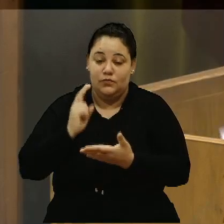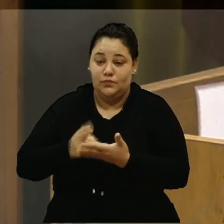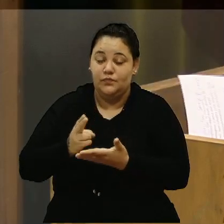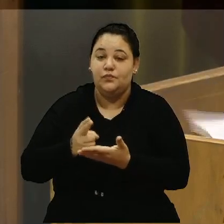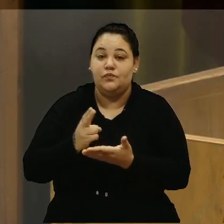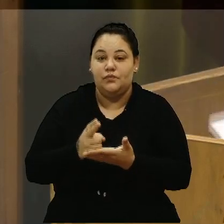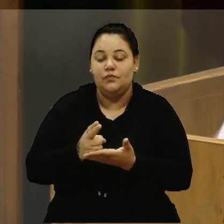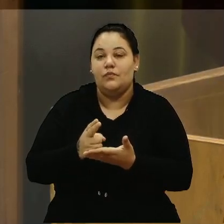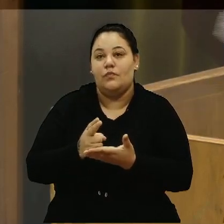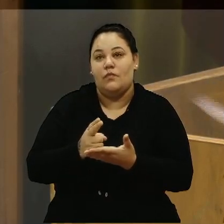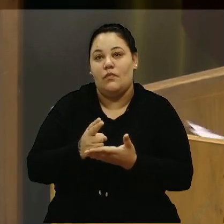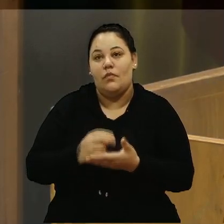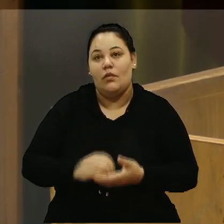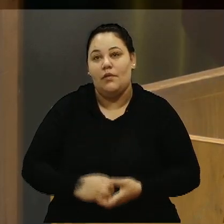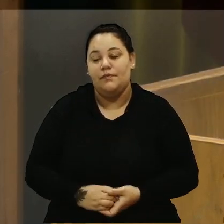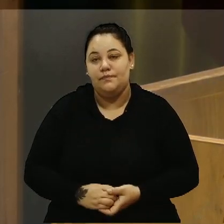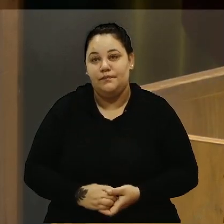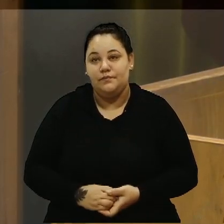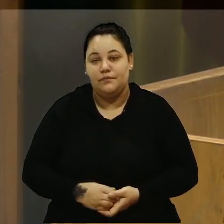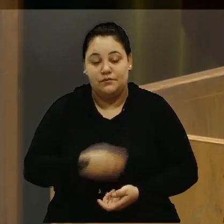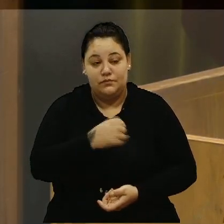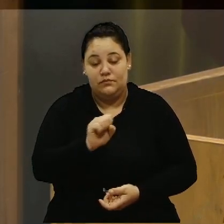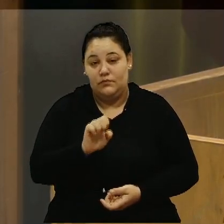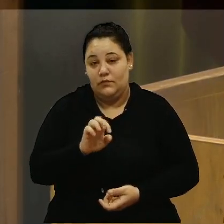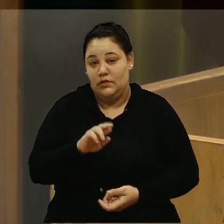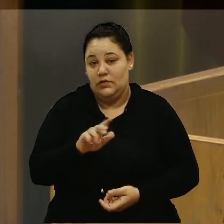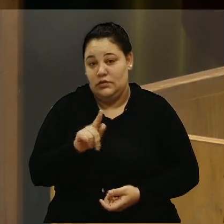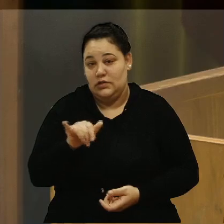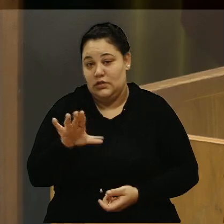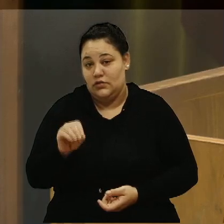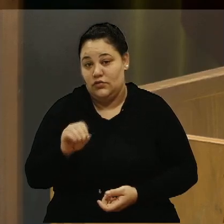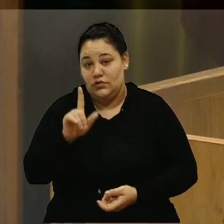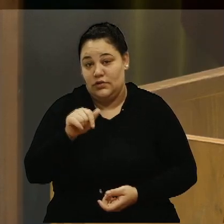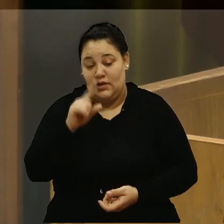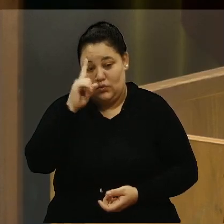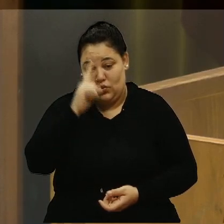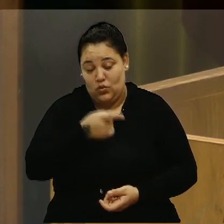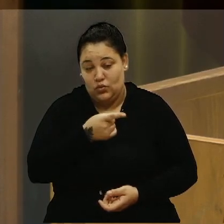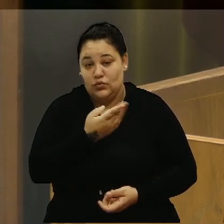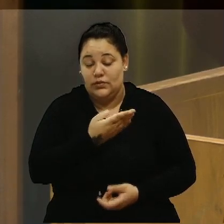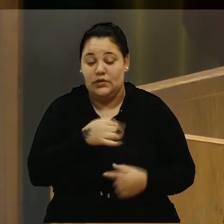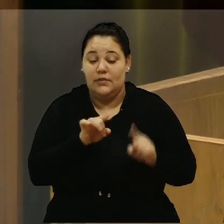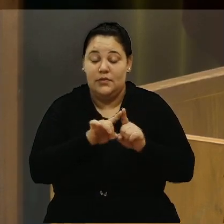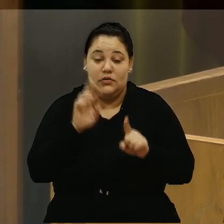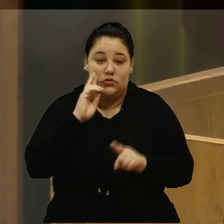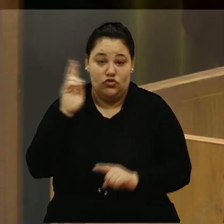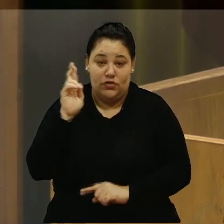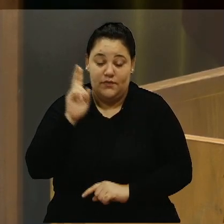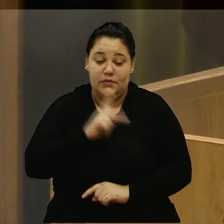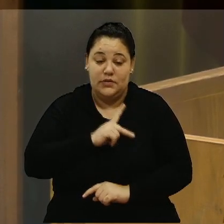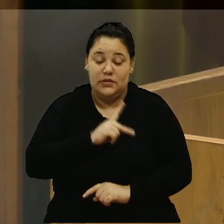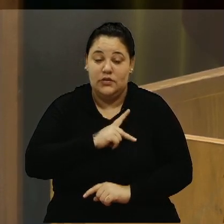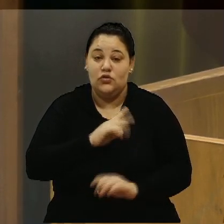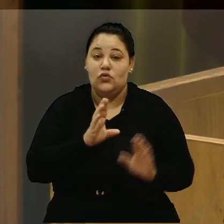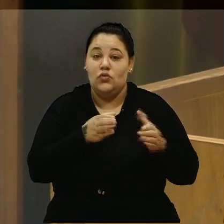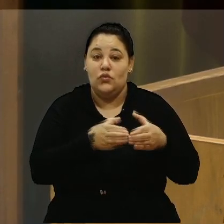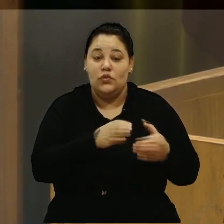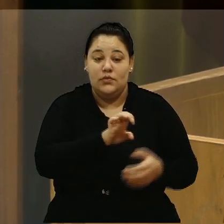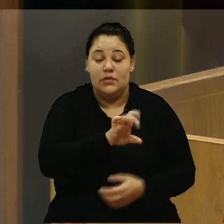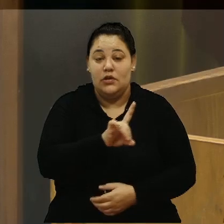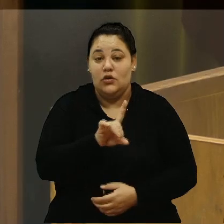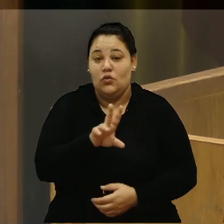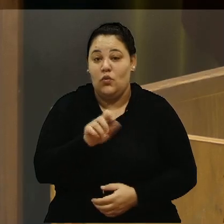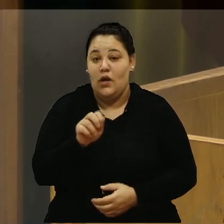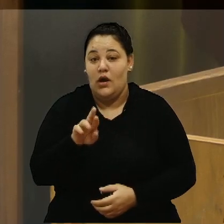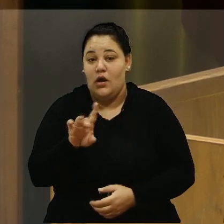sucessivo da Autotrave. O senhor Sérgio Grilo, proprietário e diretor-presidente do Conselho, e o senhor Eduardo